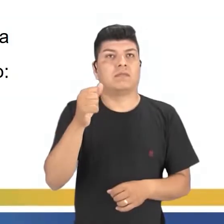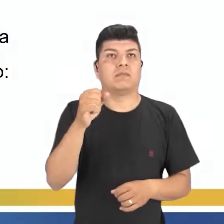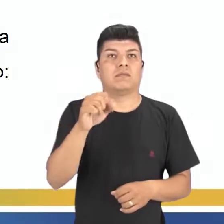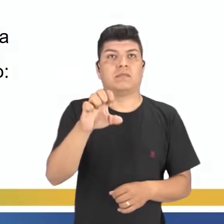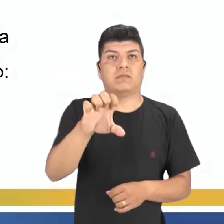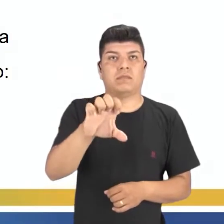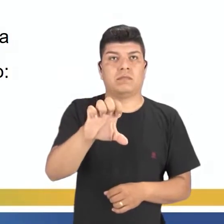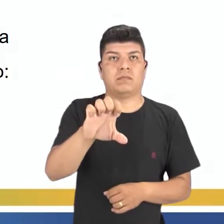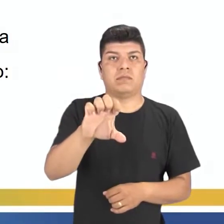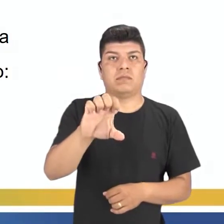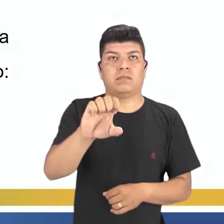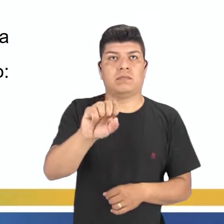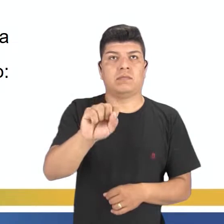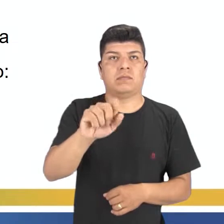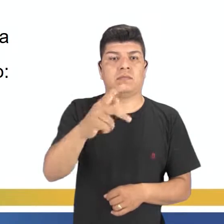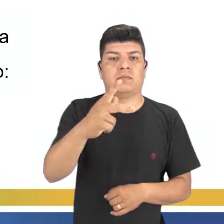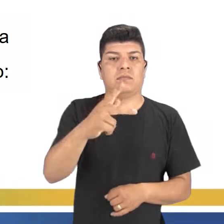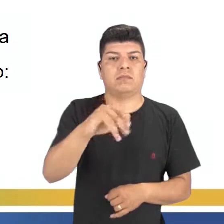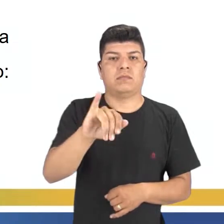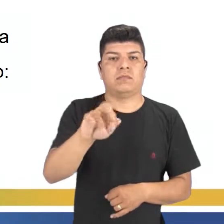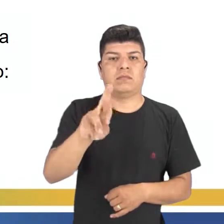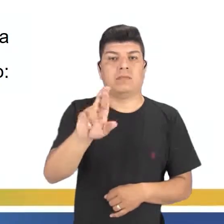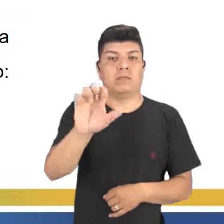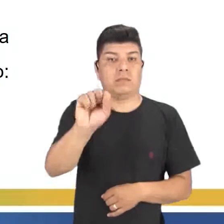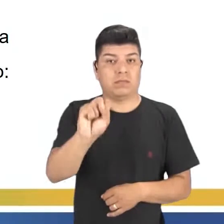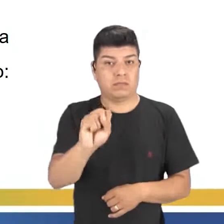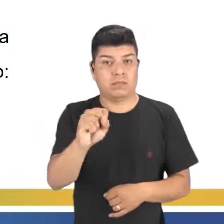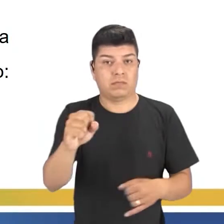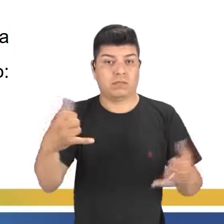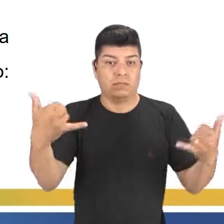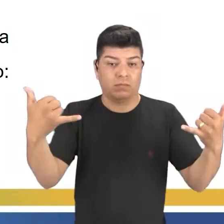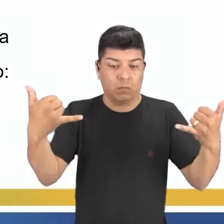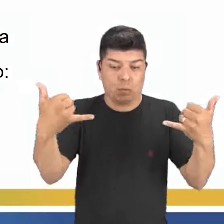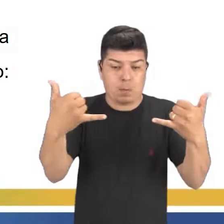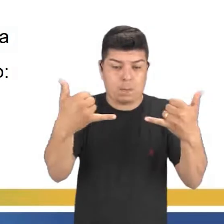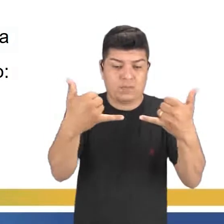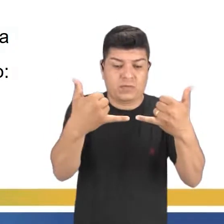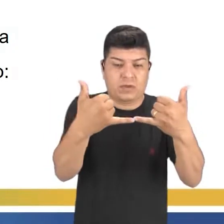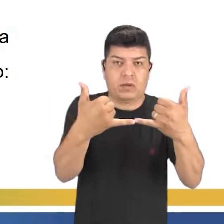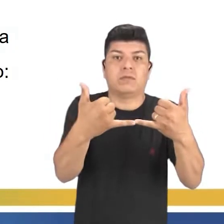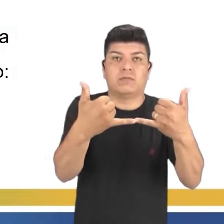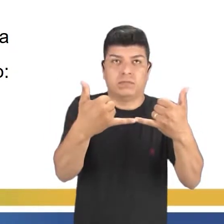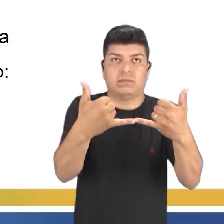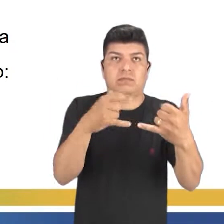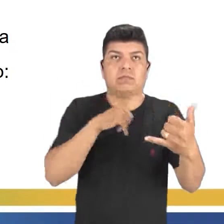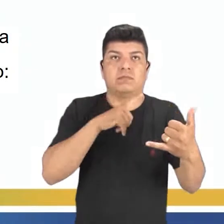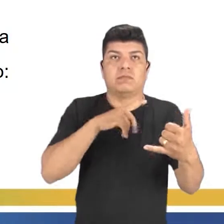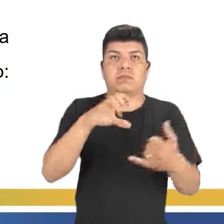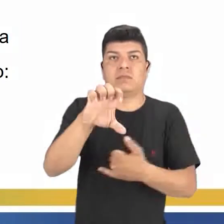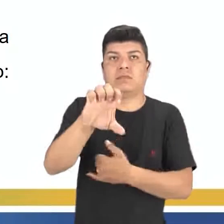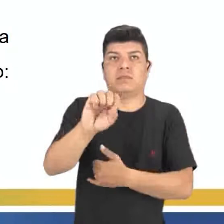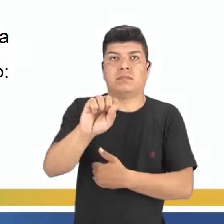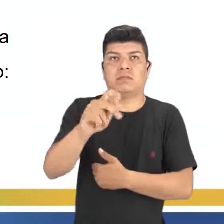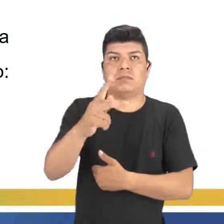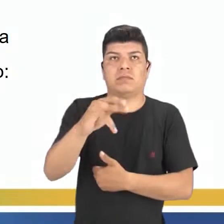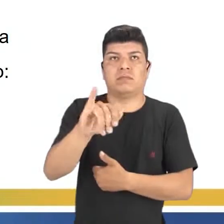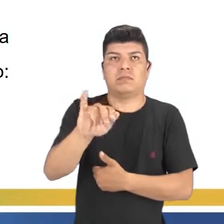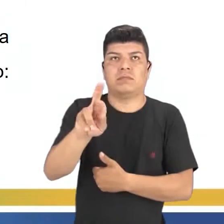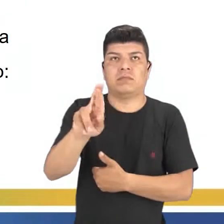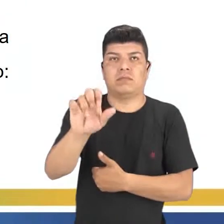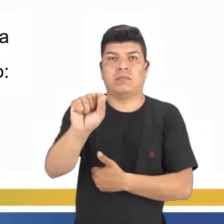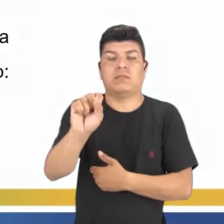espiras. Quando ligamos as extremidades ou pontas de um fio condutor, temos uma espira. De forma geral, a espira é